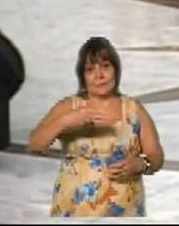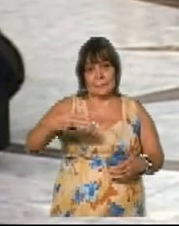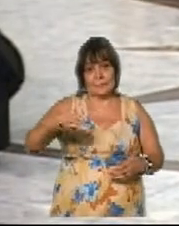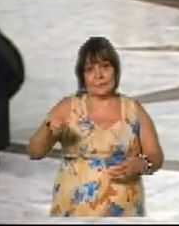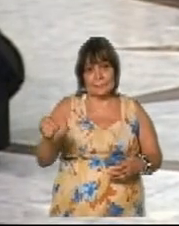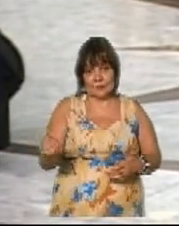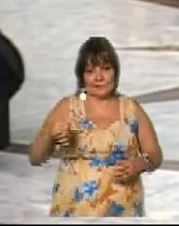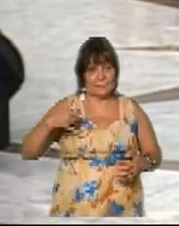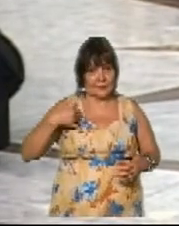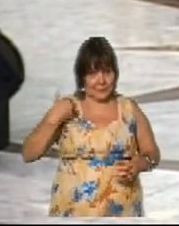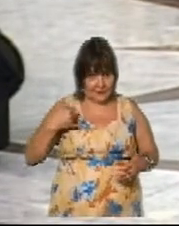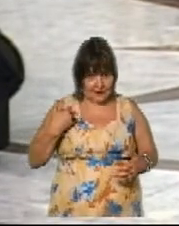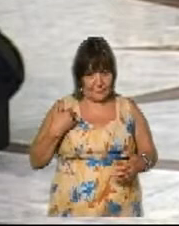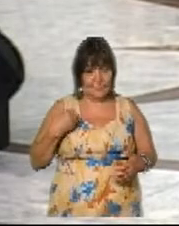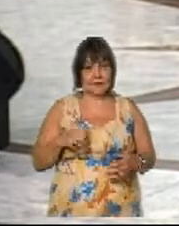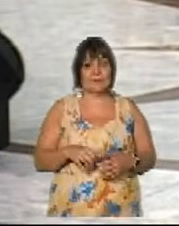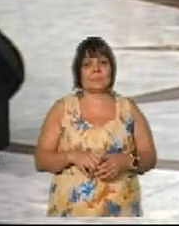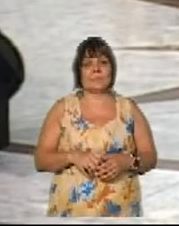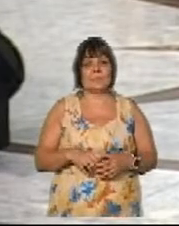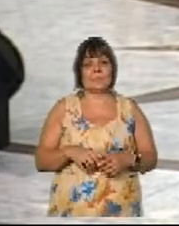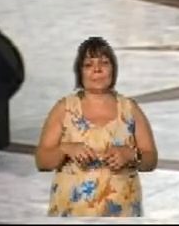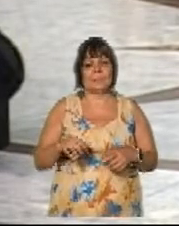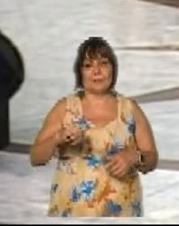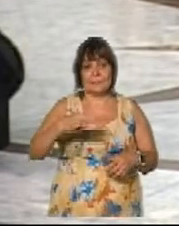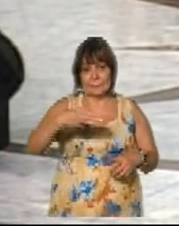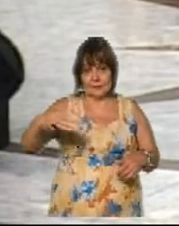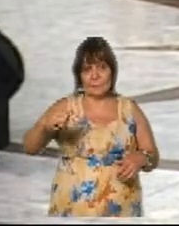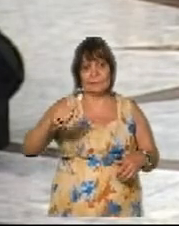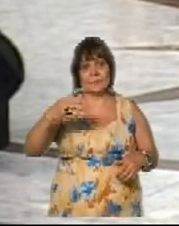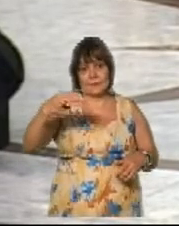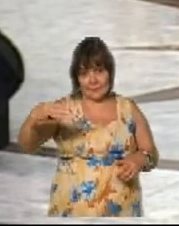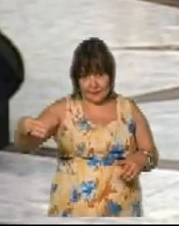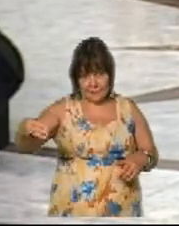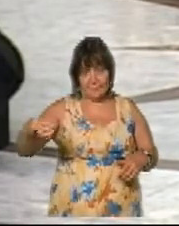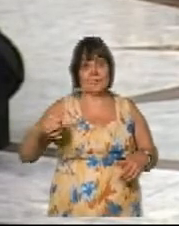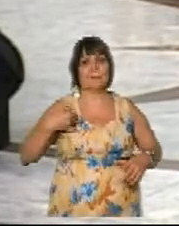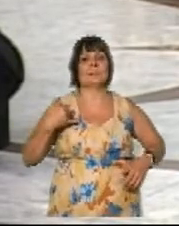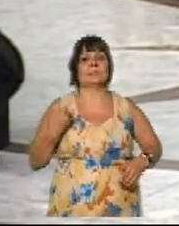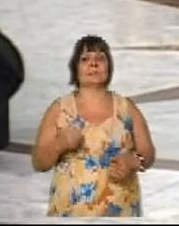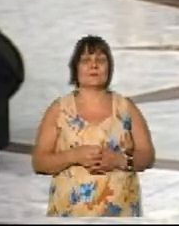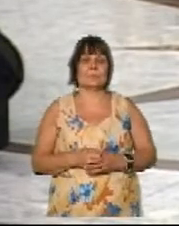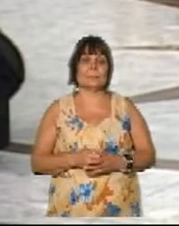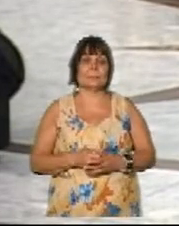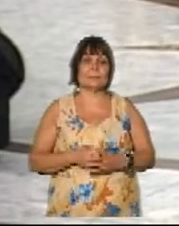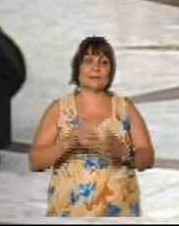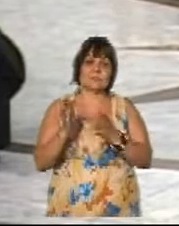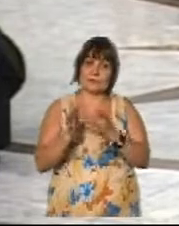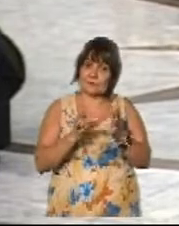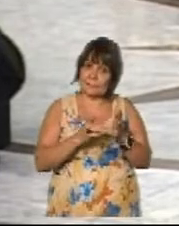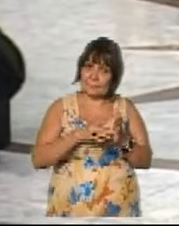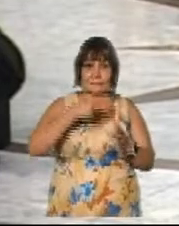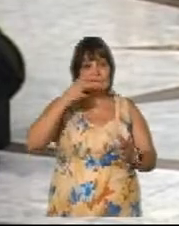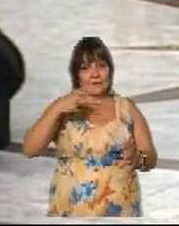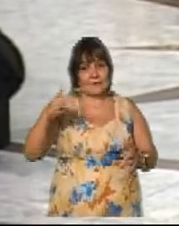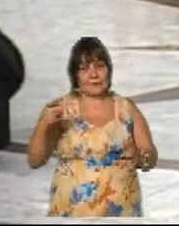em termos práticos. Ele descreveu o ministério como um ministério de